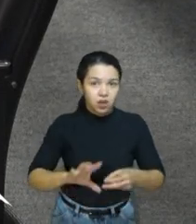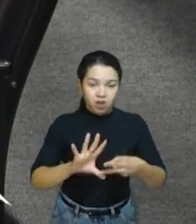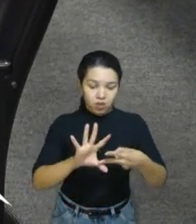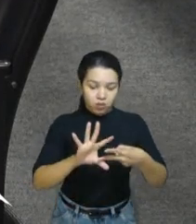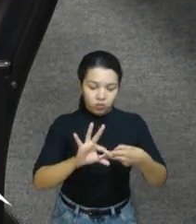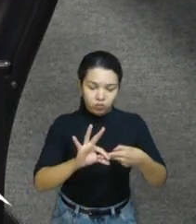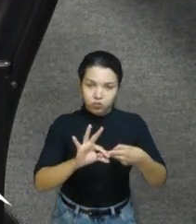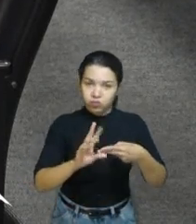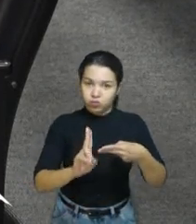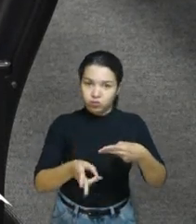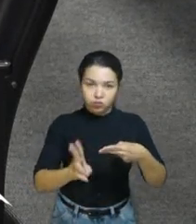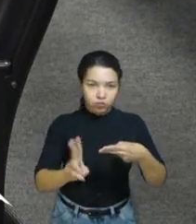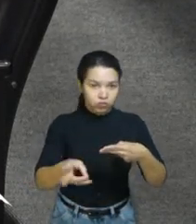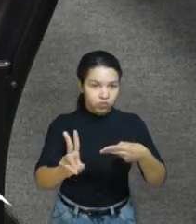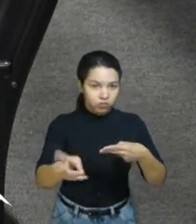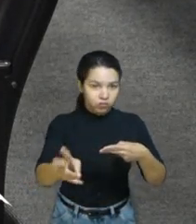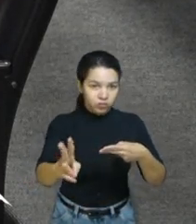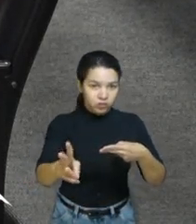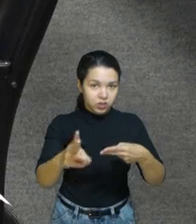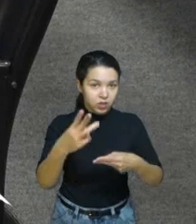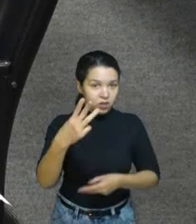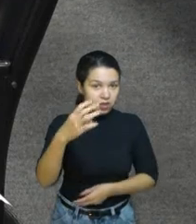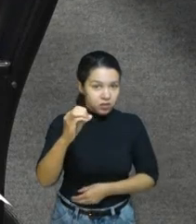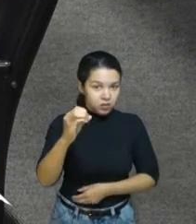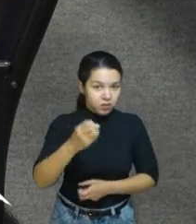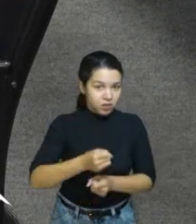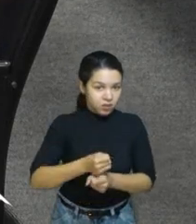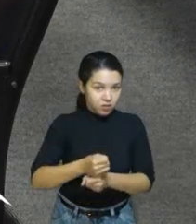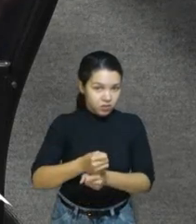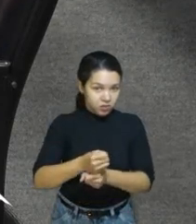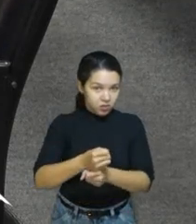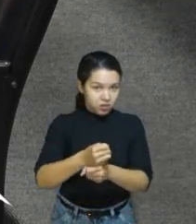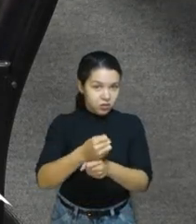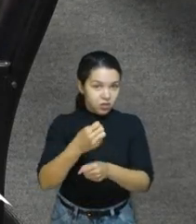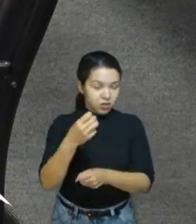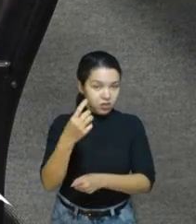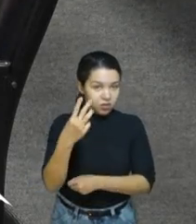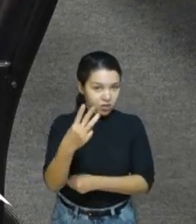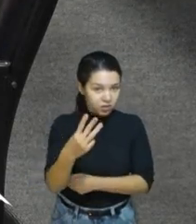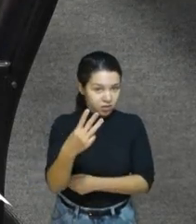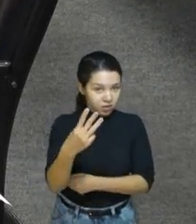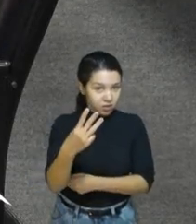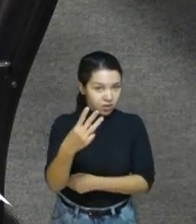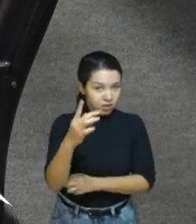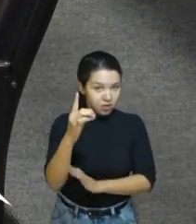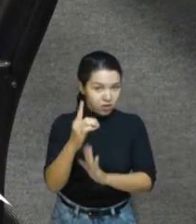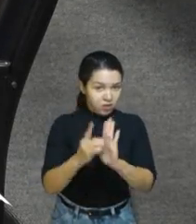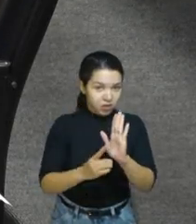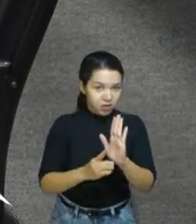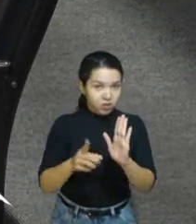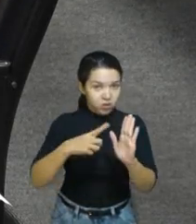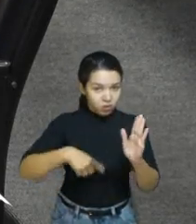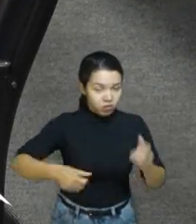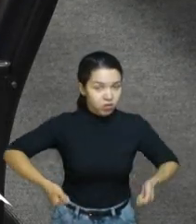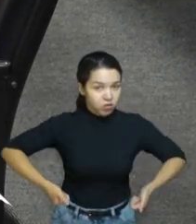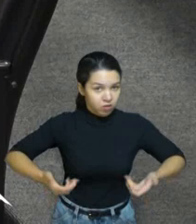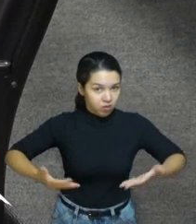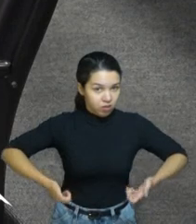estável. Aqui, por 30 anos, 3 décadas, já gastamos